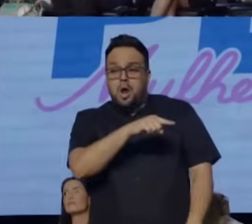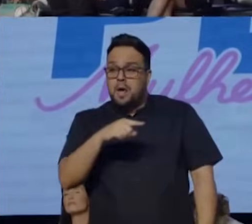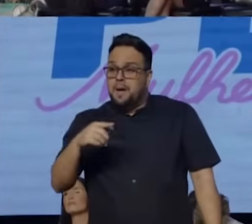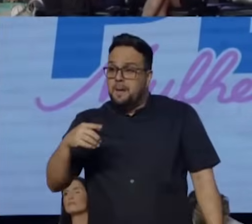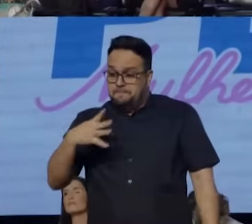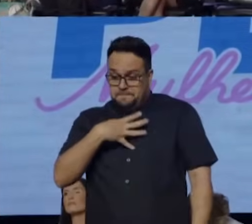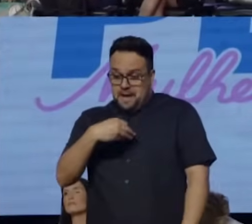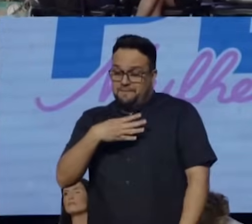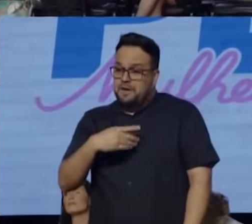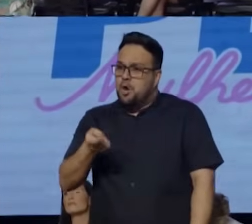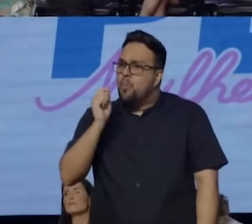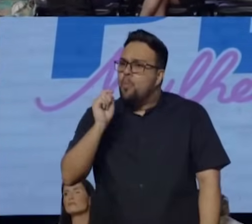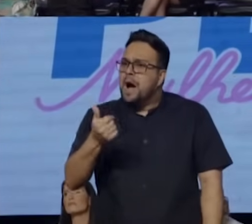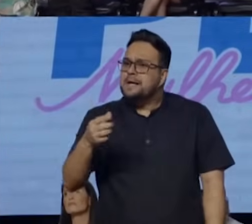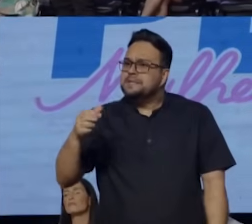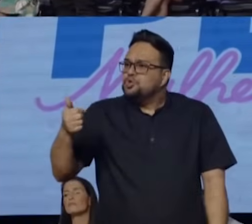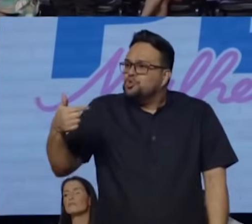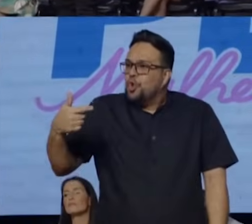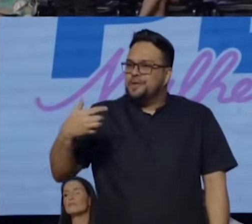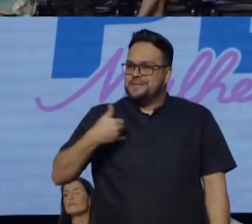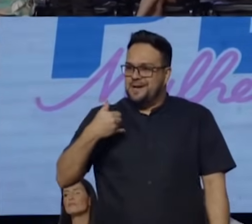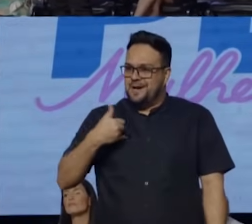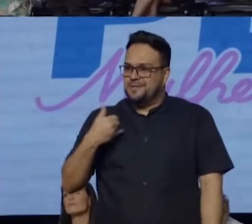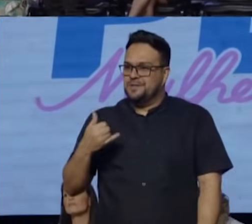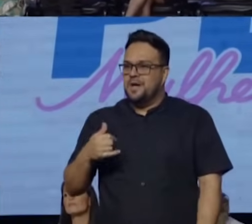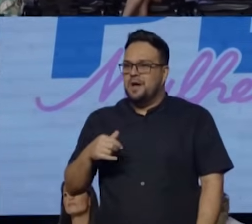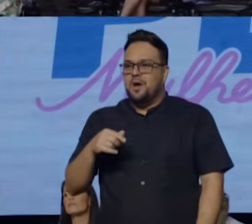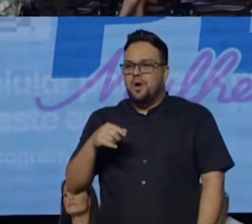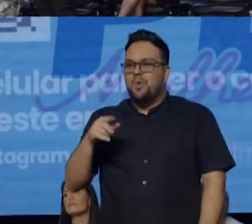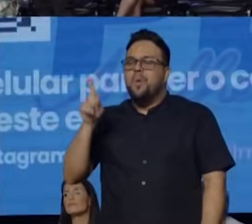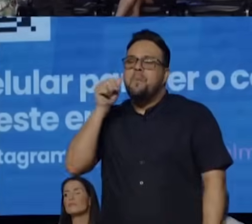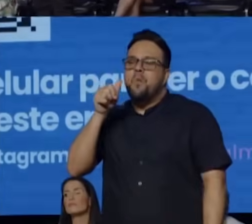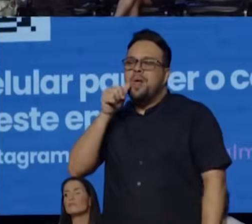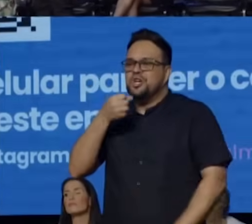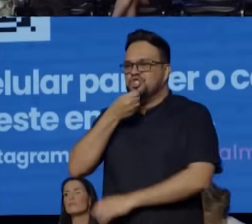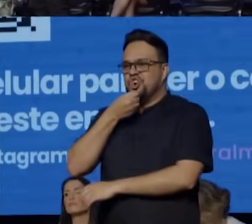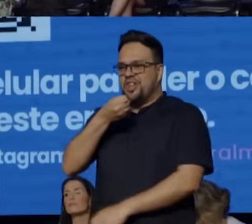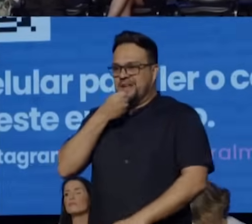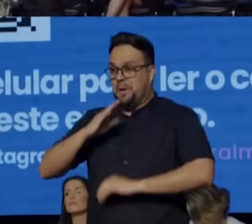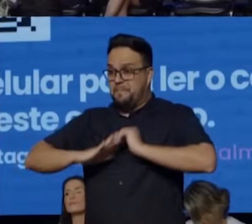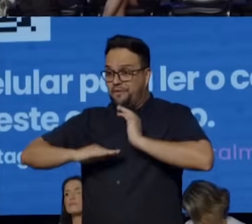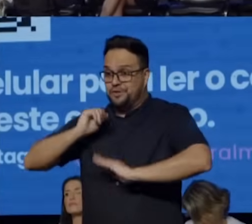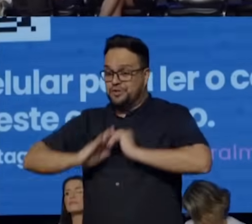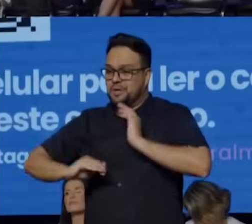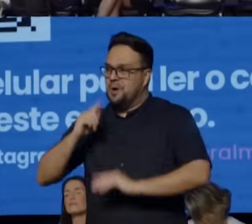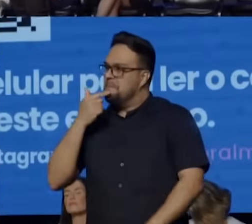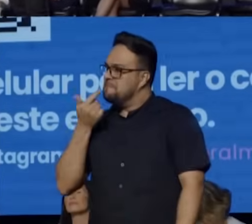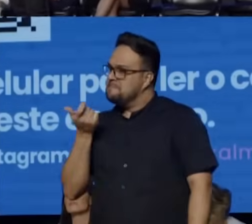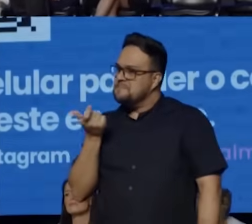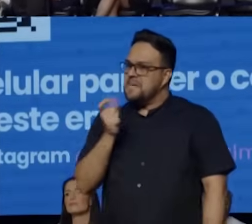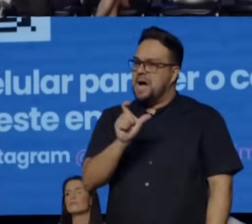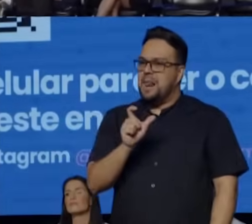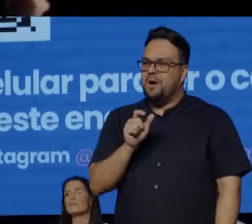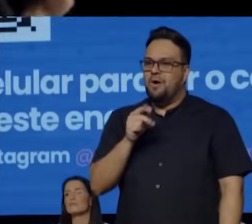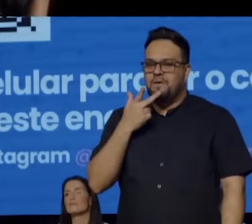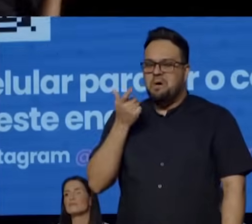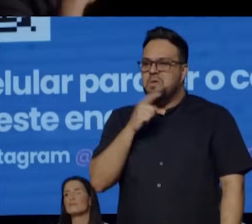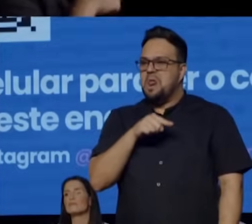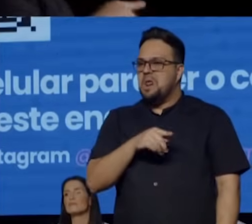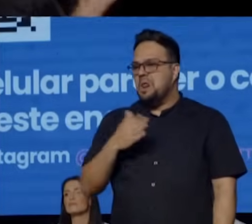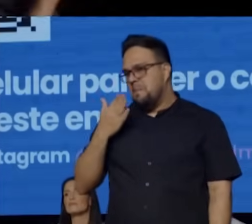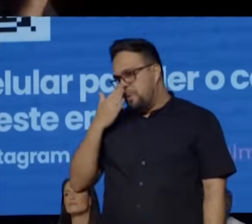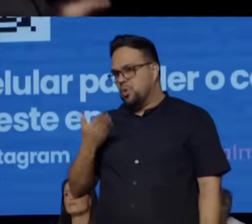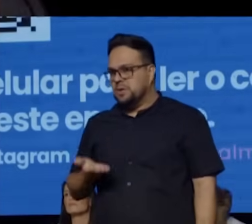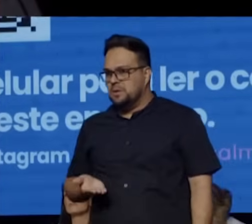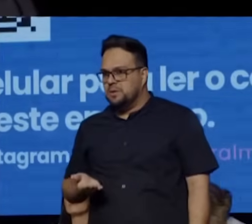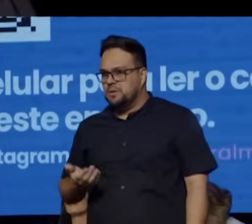às vésperas de completar 12 anos, uma jornalista usou uma palavra de baixo calão com a minha filha.